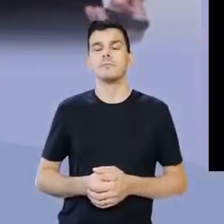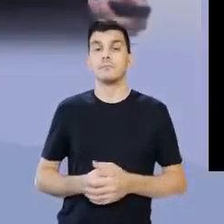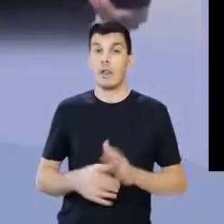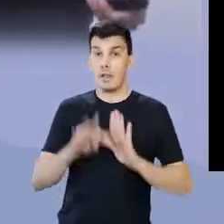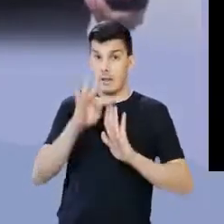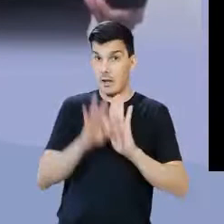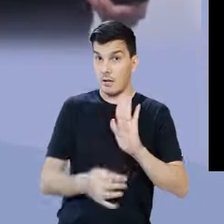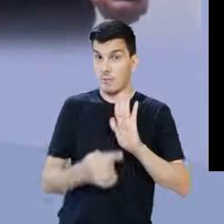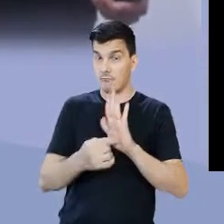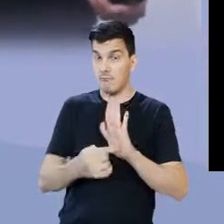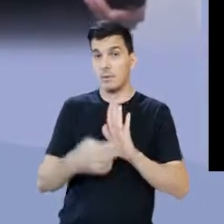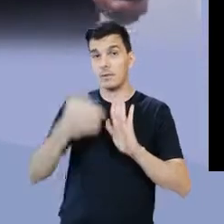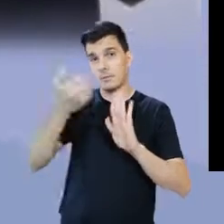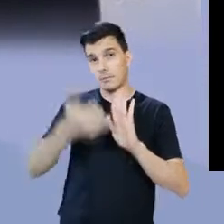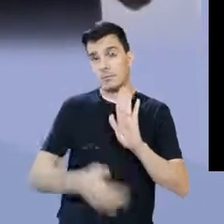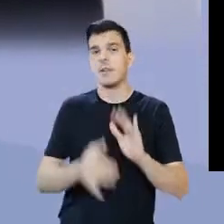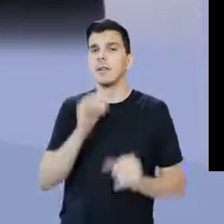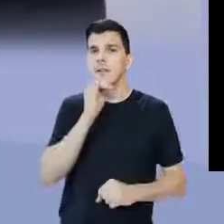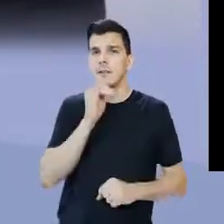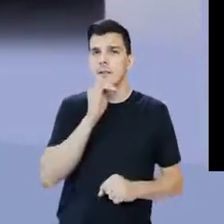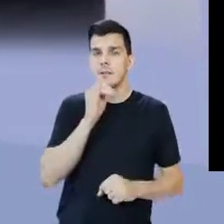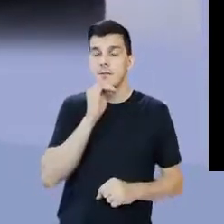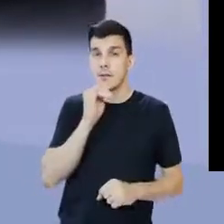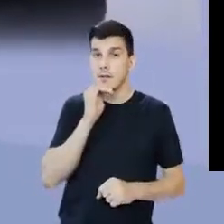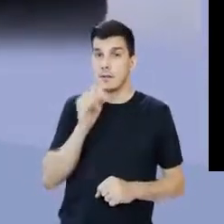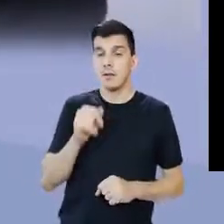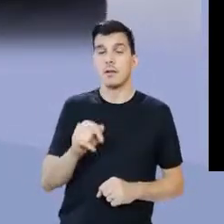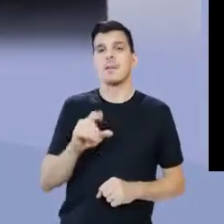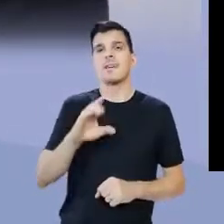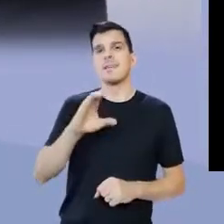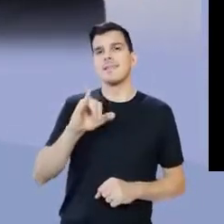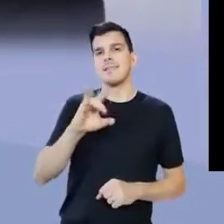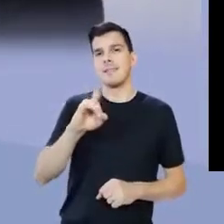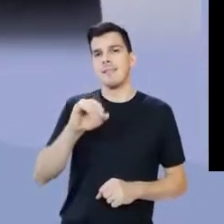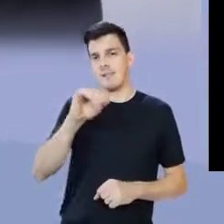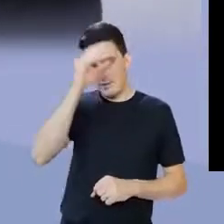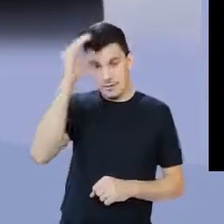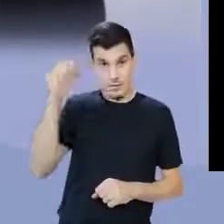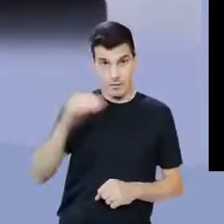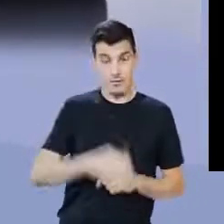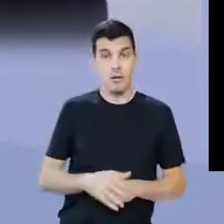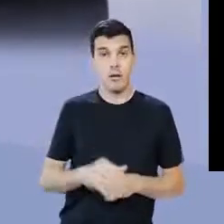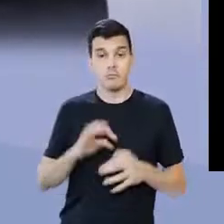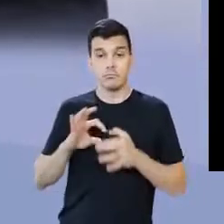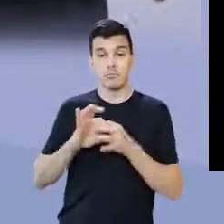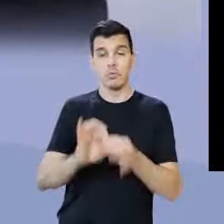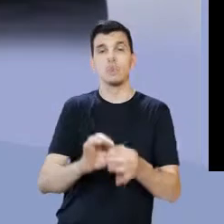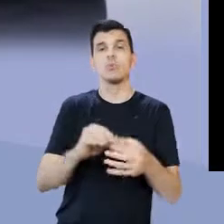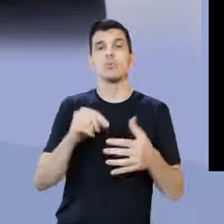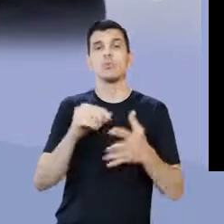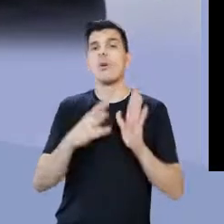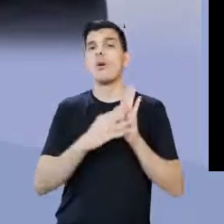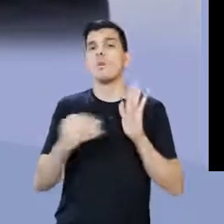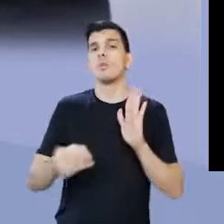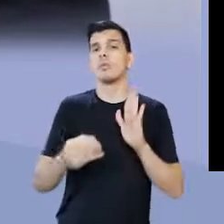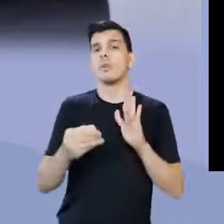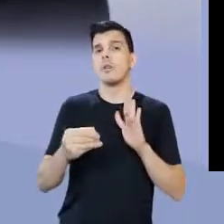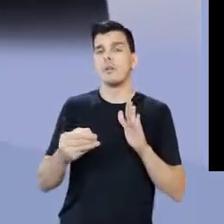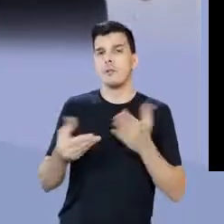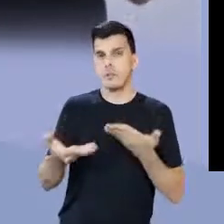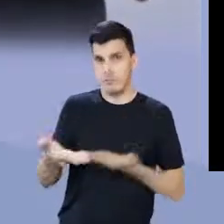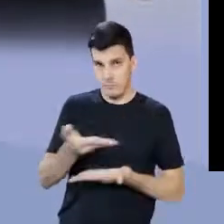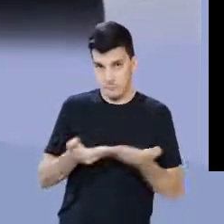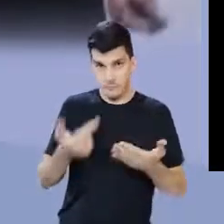No texto está relatado um exemplo de exercício da cidadania, associado ao seguinte modelo de